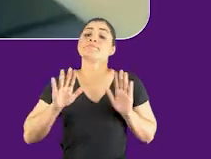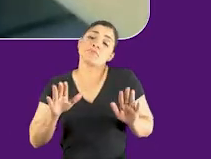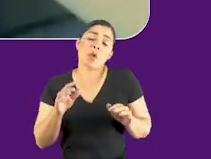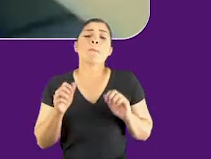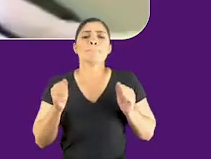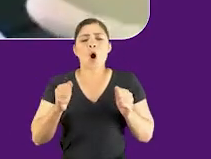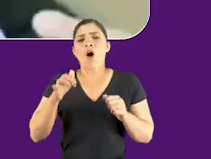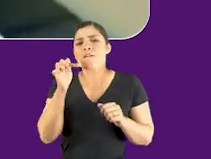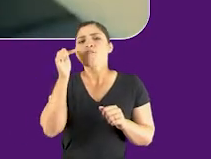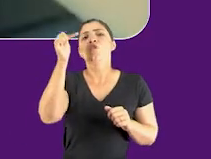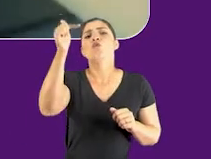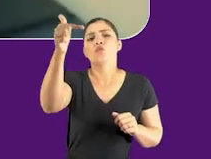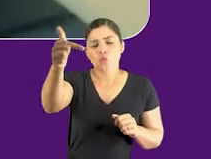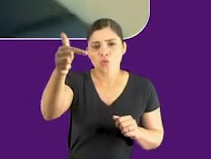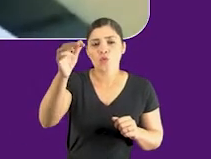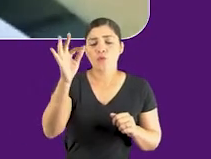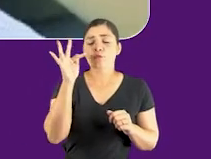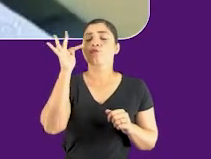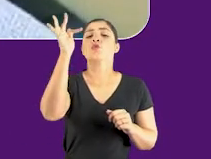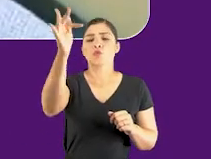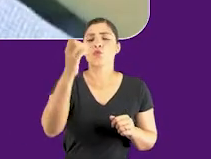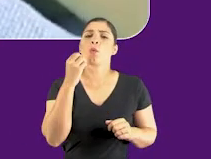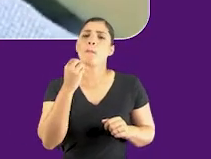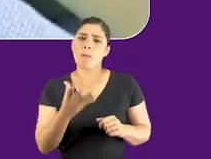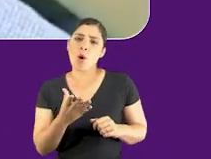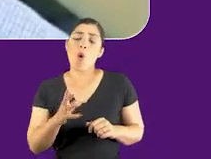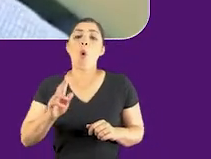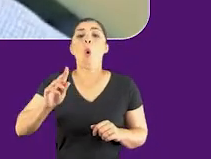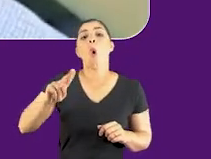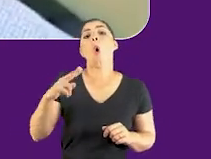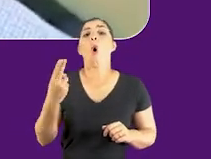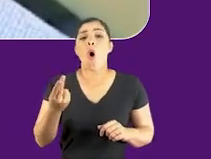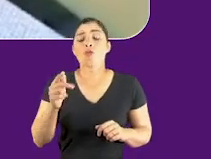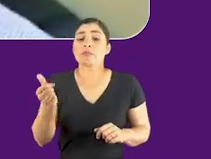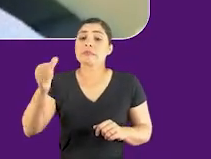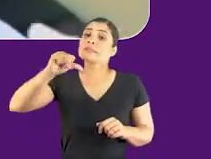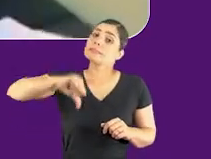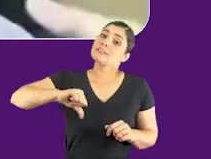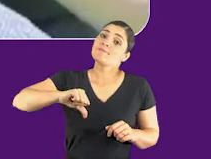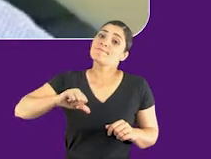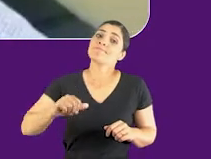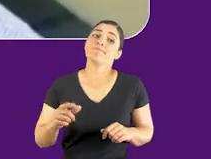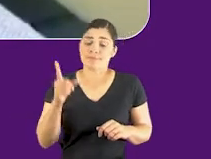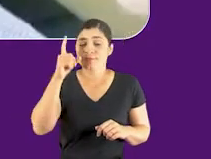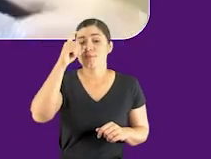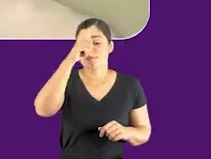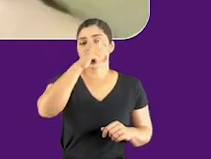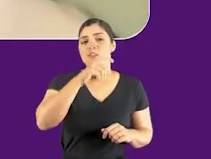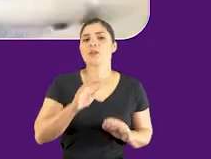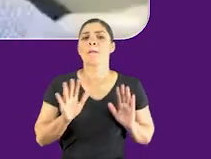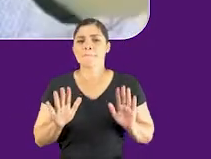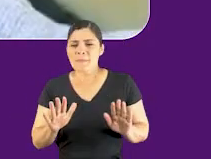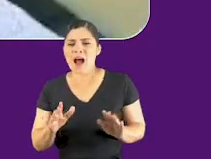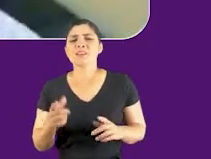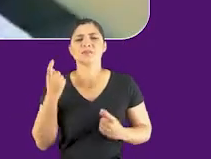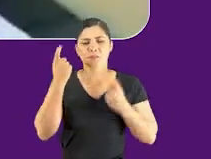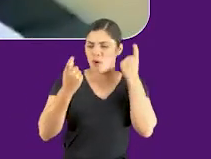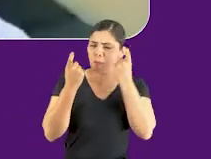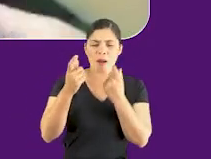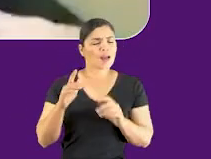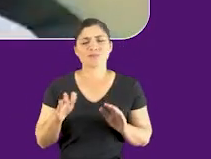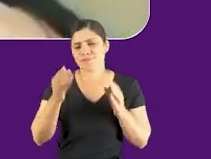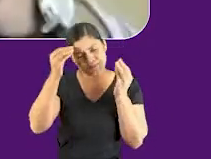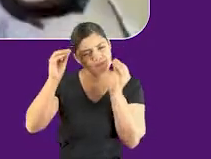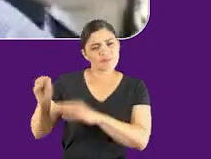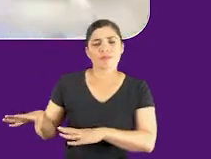não tem futuro então por isso que nós fazemos esses board.com com pessoas externas e internas nós tentamos ver os prós e contras os